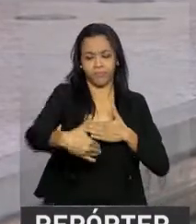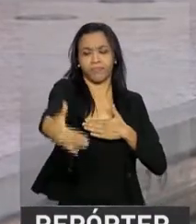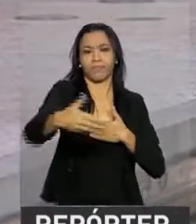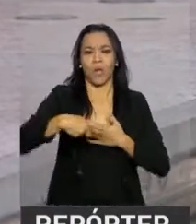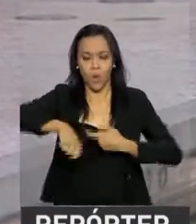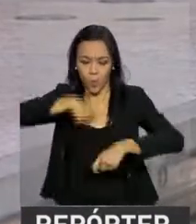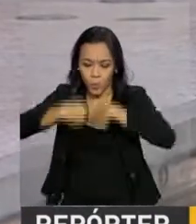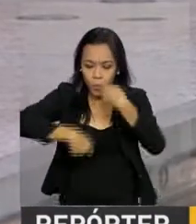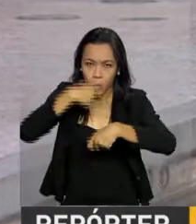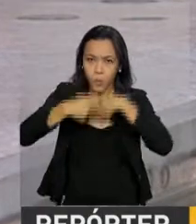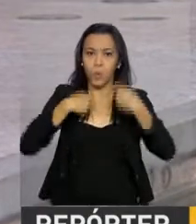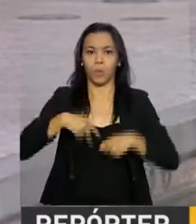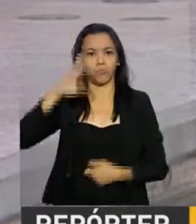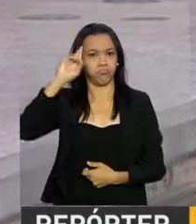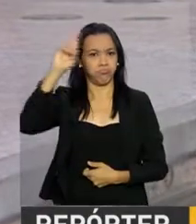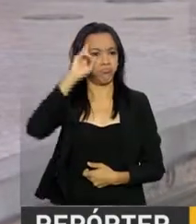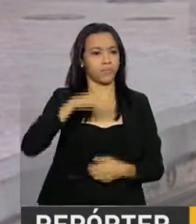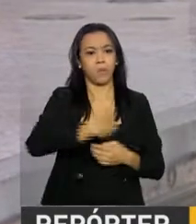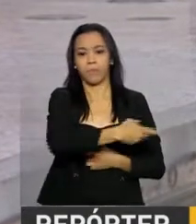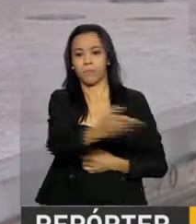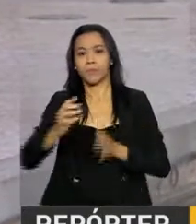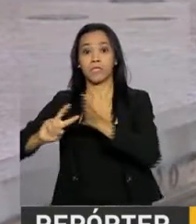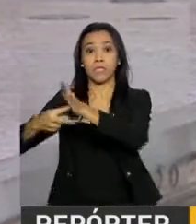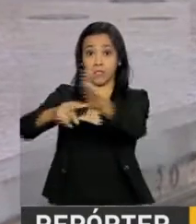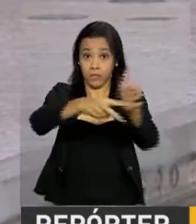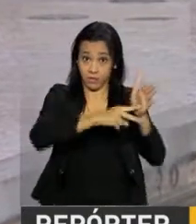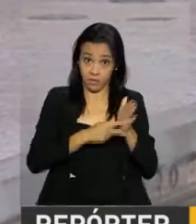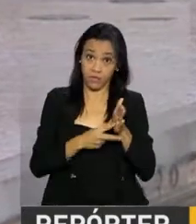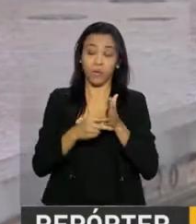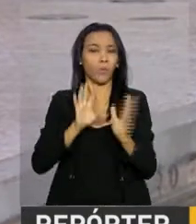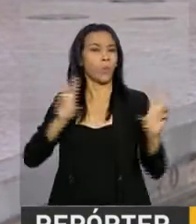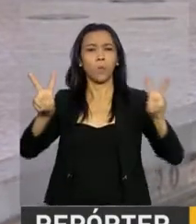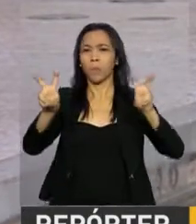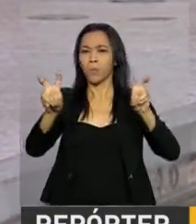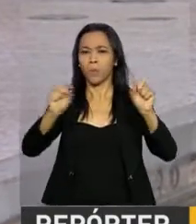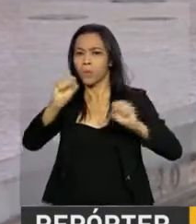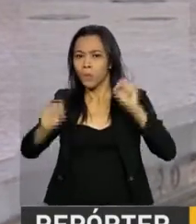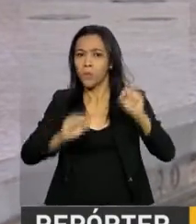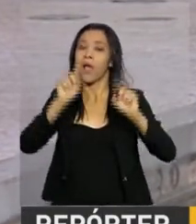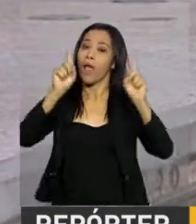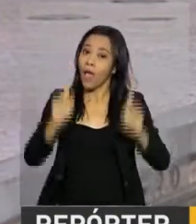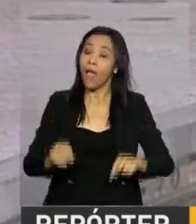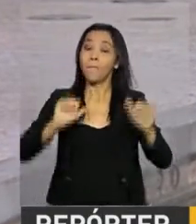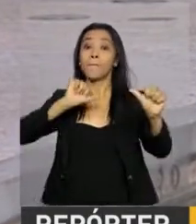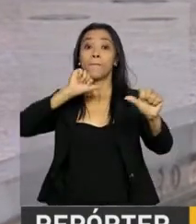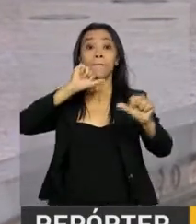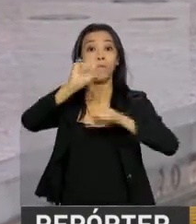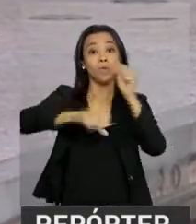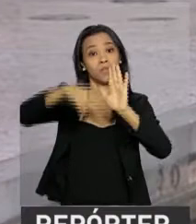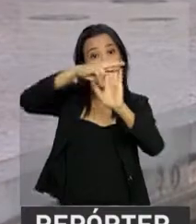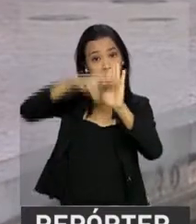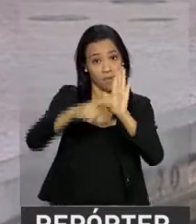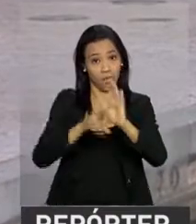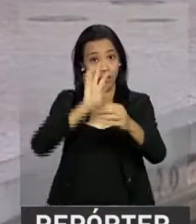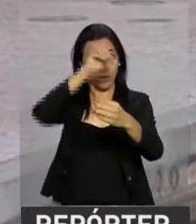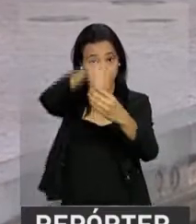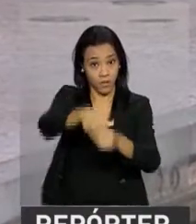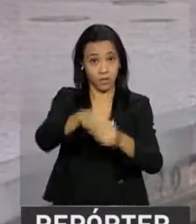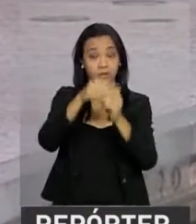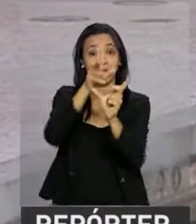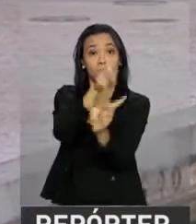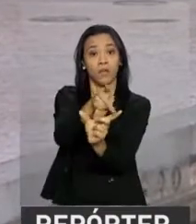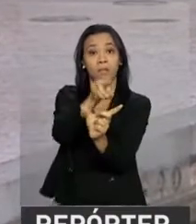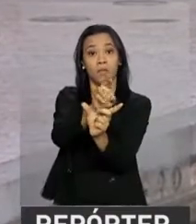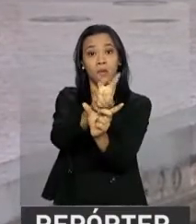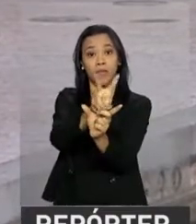com sindicalistas no Palácio do Jaburu. O tema desse almoço é a reforma da Previdência Social. E ontem, no final